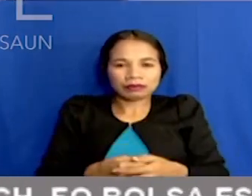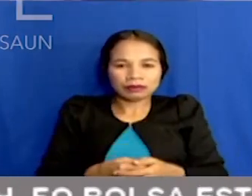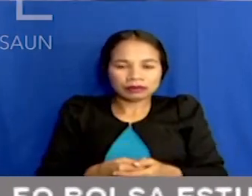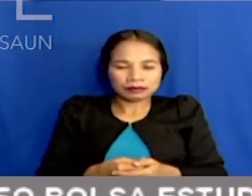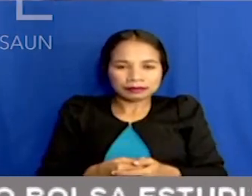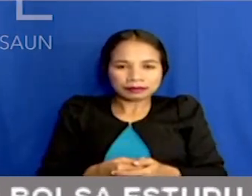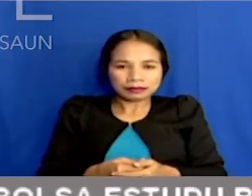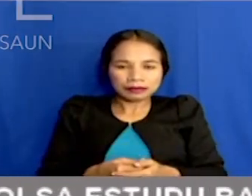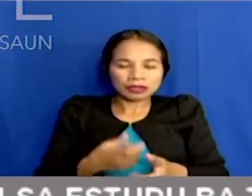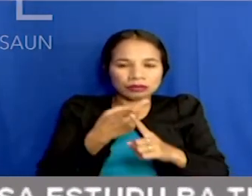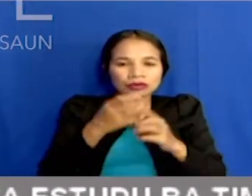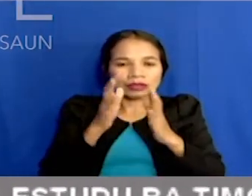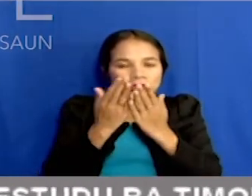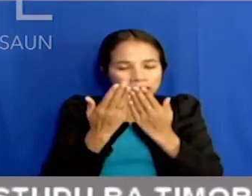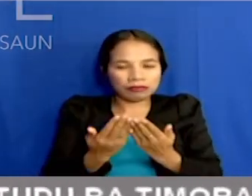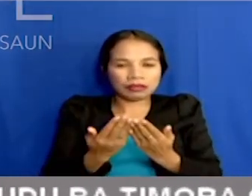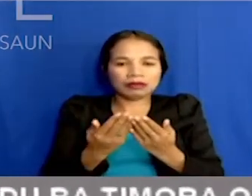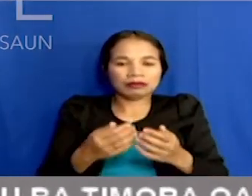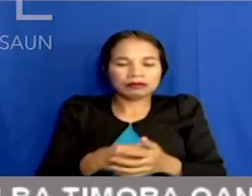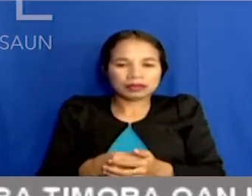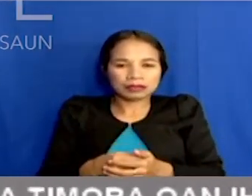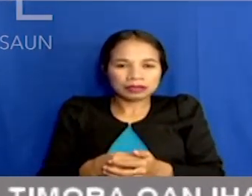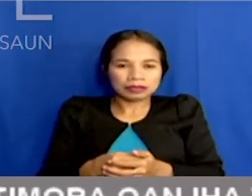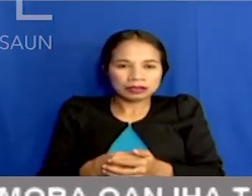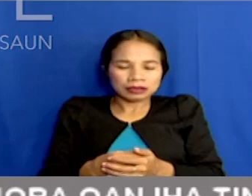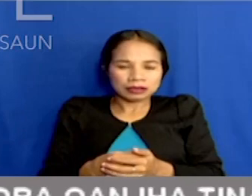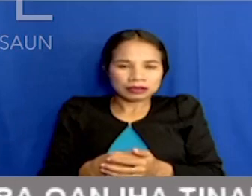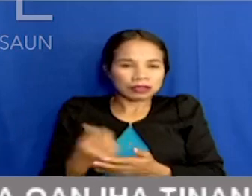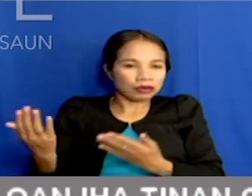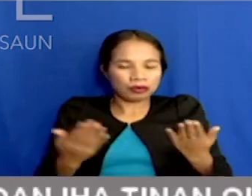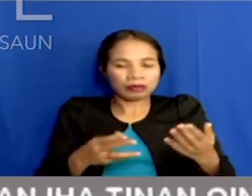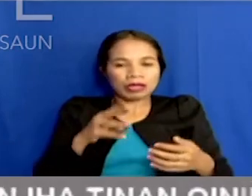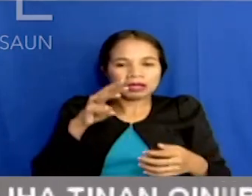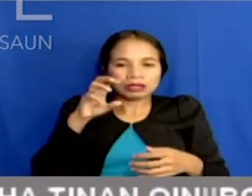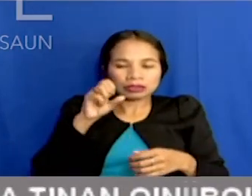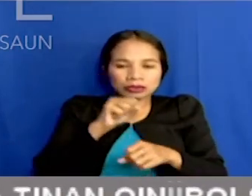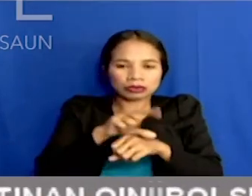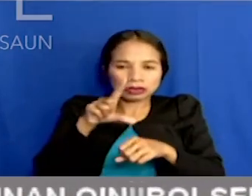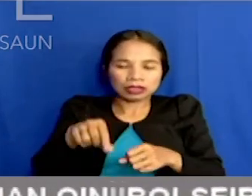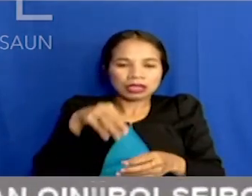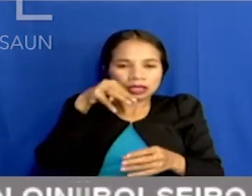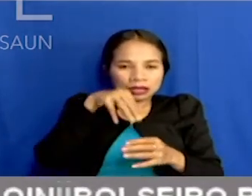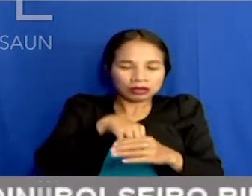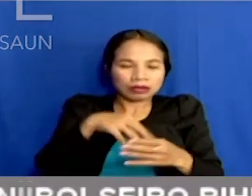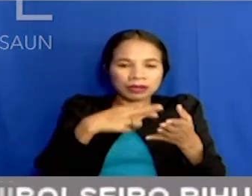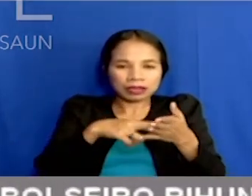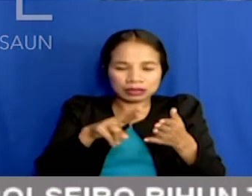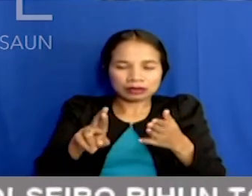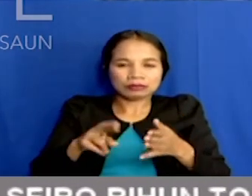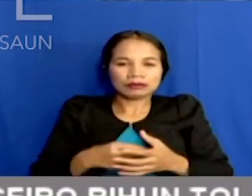sei livrino não é que se passa, mas ia técnico social para a tutama vá registro de